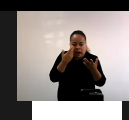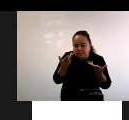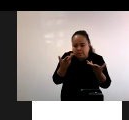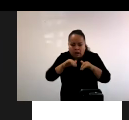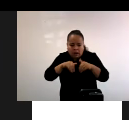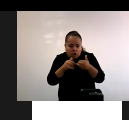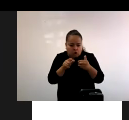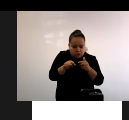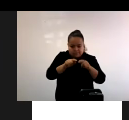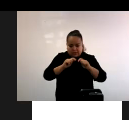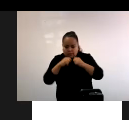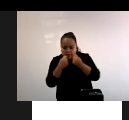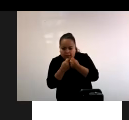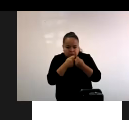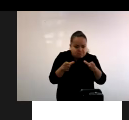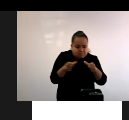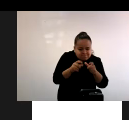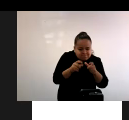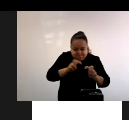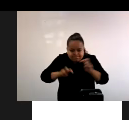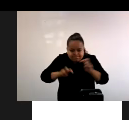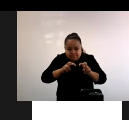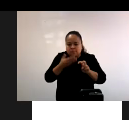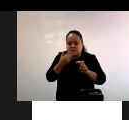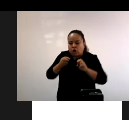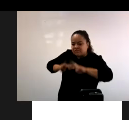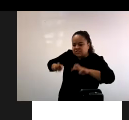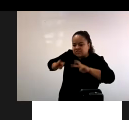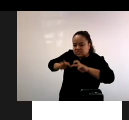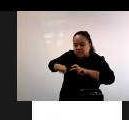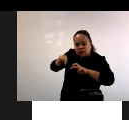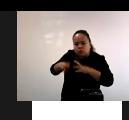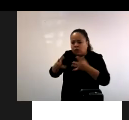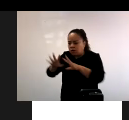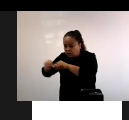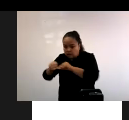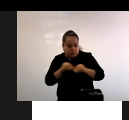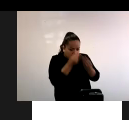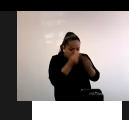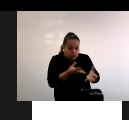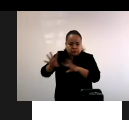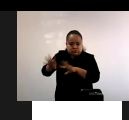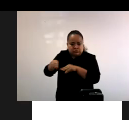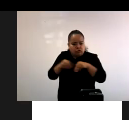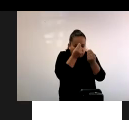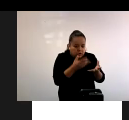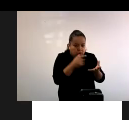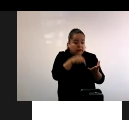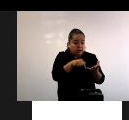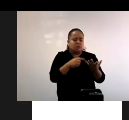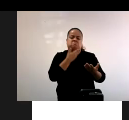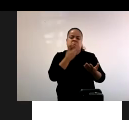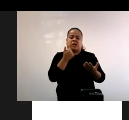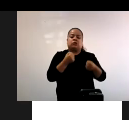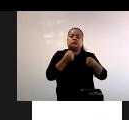eventos massivos ou clínicos, vamos manter toda a informação e vamos garantir que está